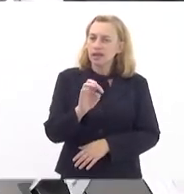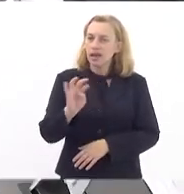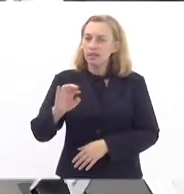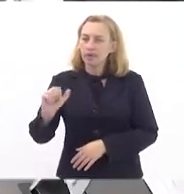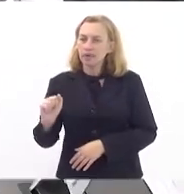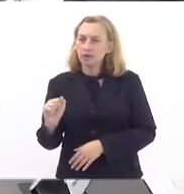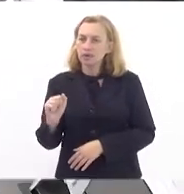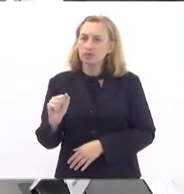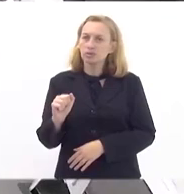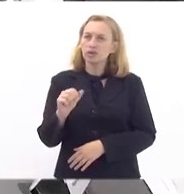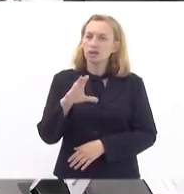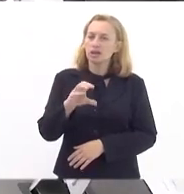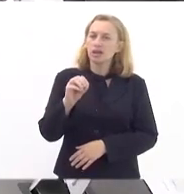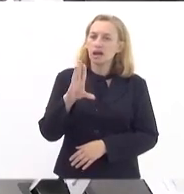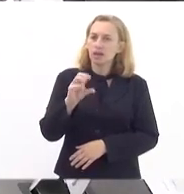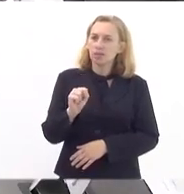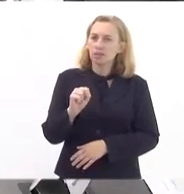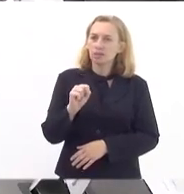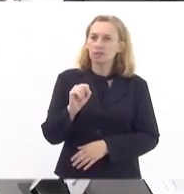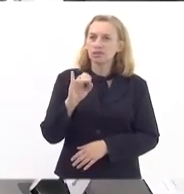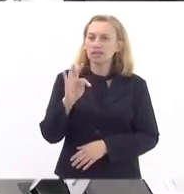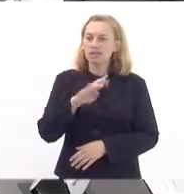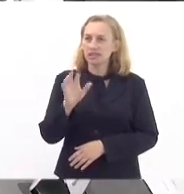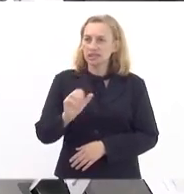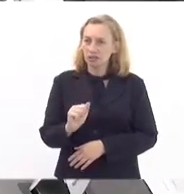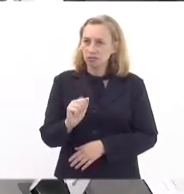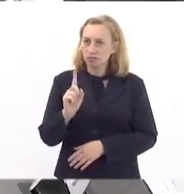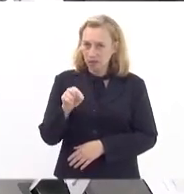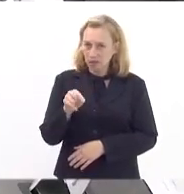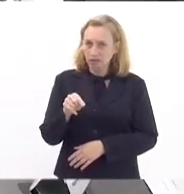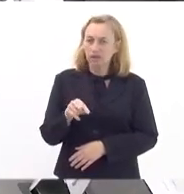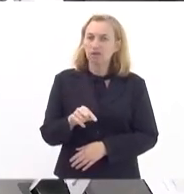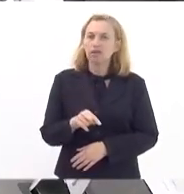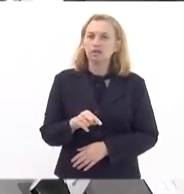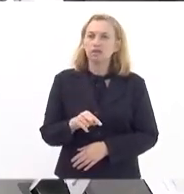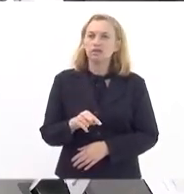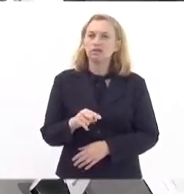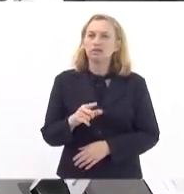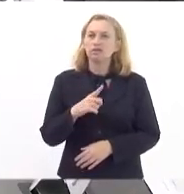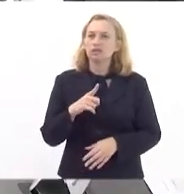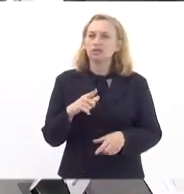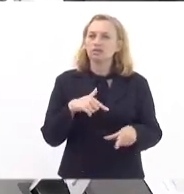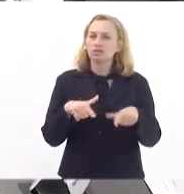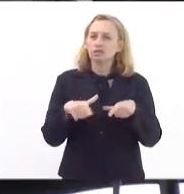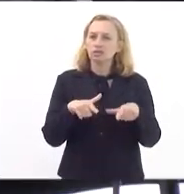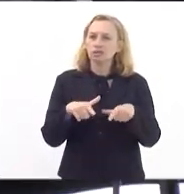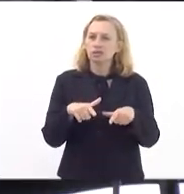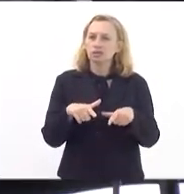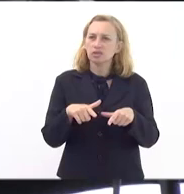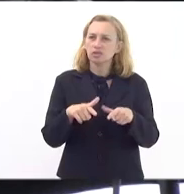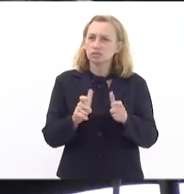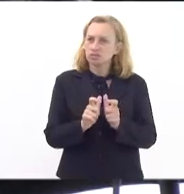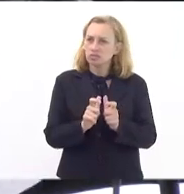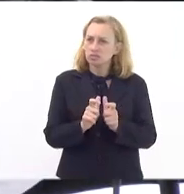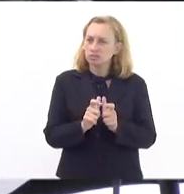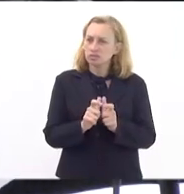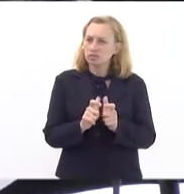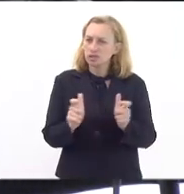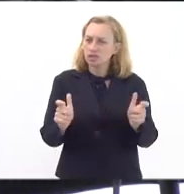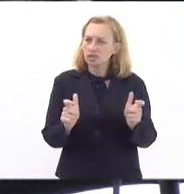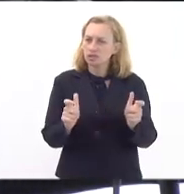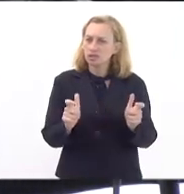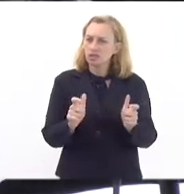sinalização nesse Presidente esterilização sem a uma operação muito gostosa né porque cada